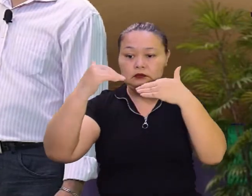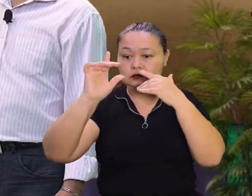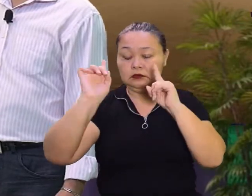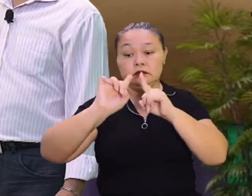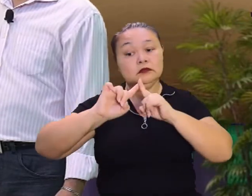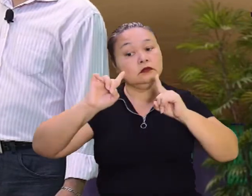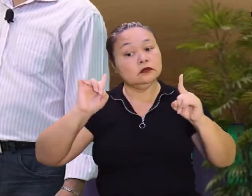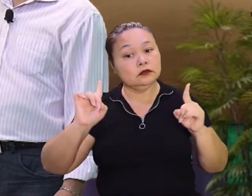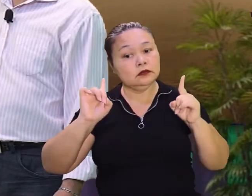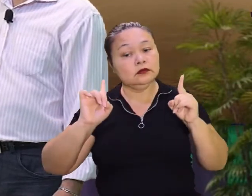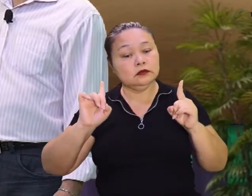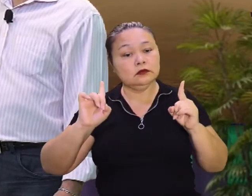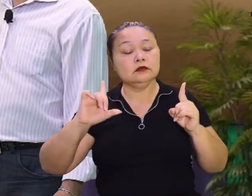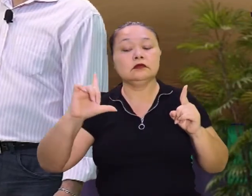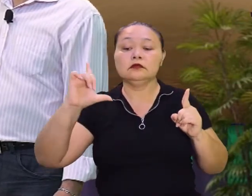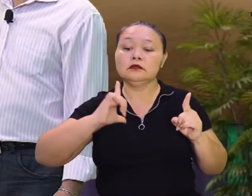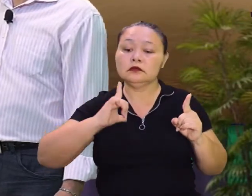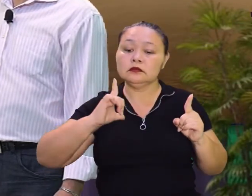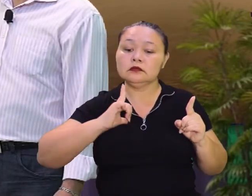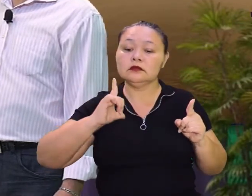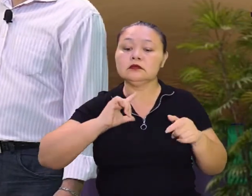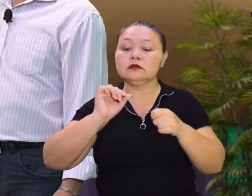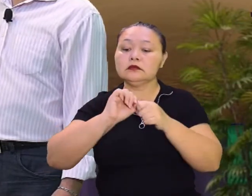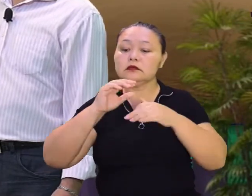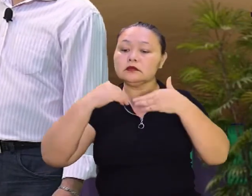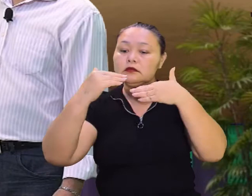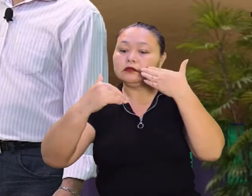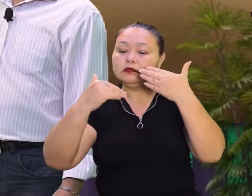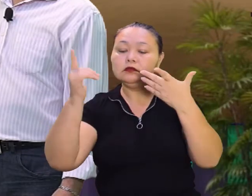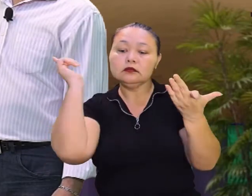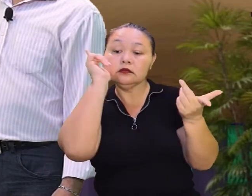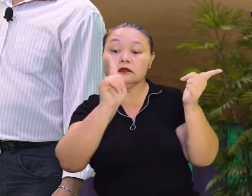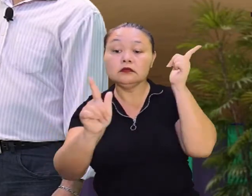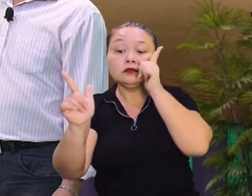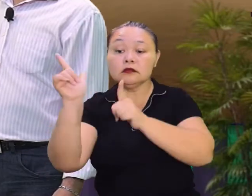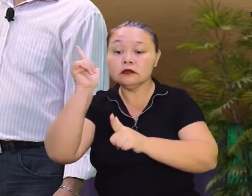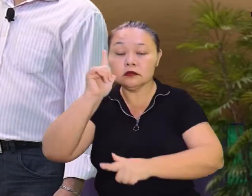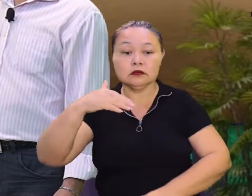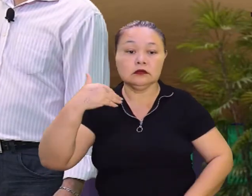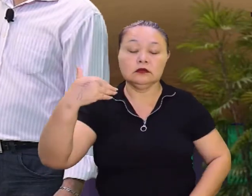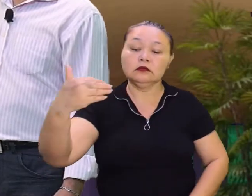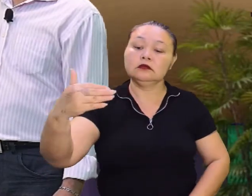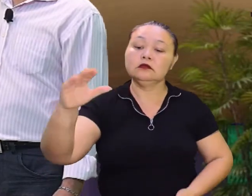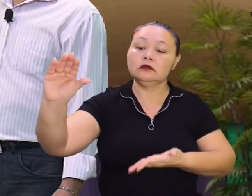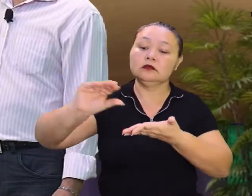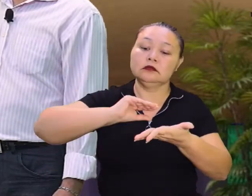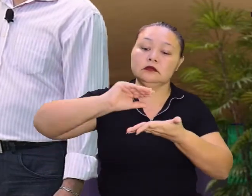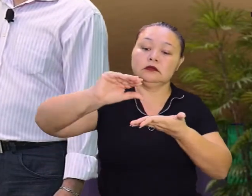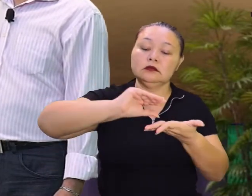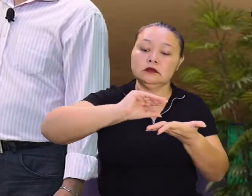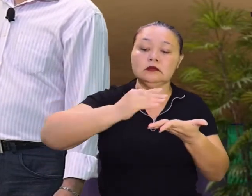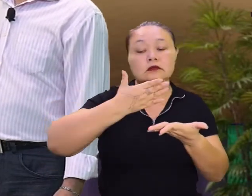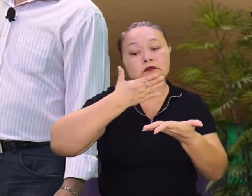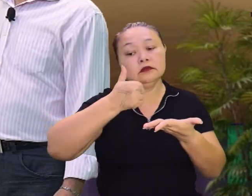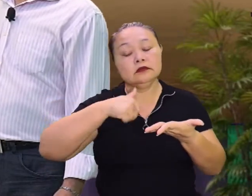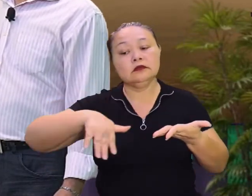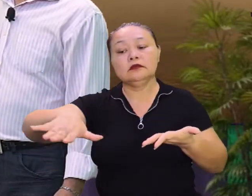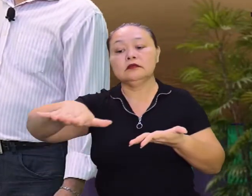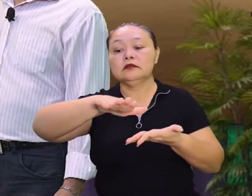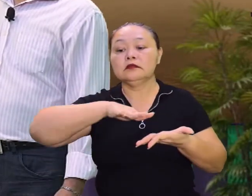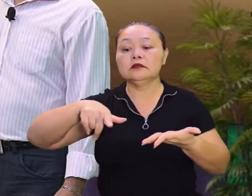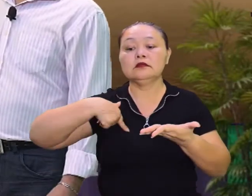ainda, mas ganharam grandes avanços e conquistas a partir desse investimento e melhoria no campo